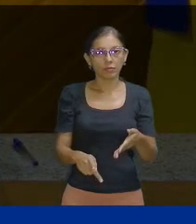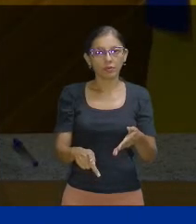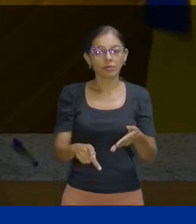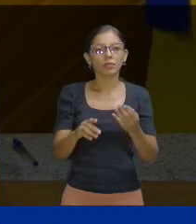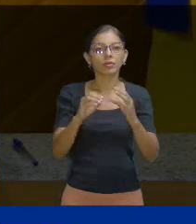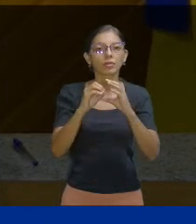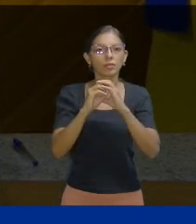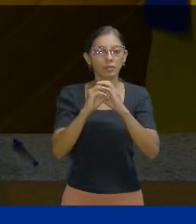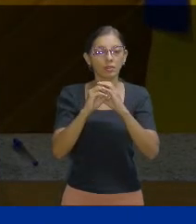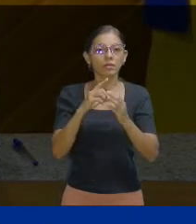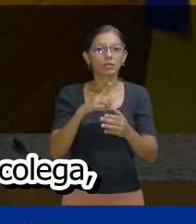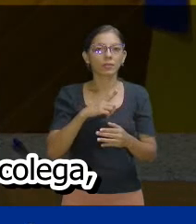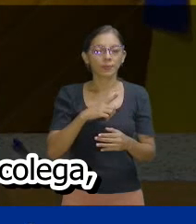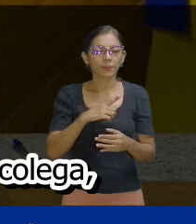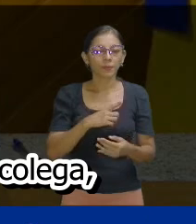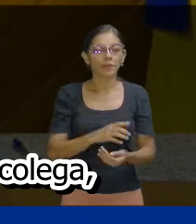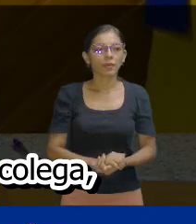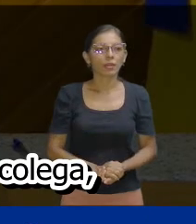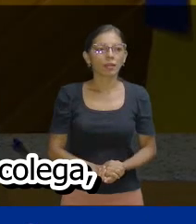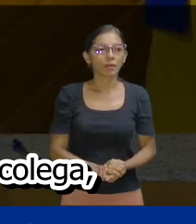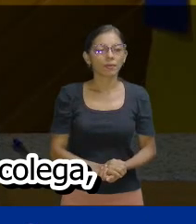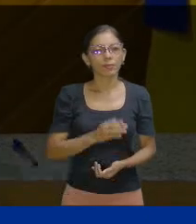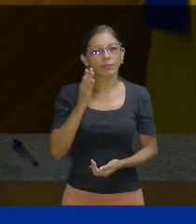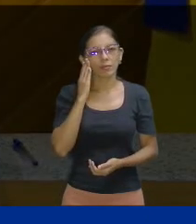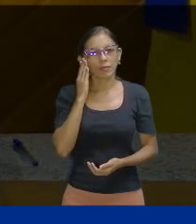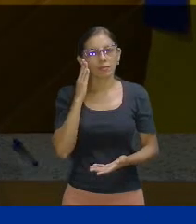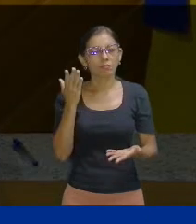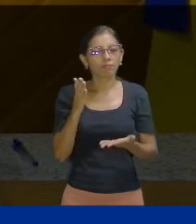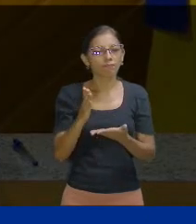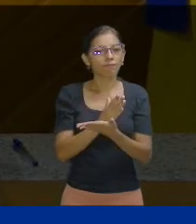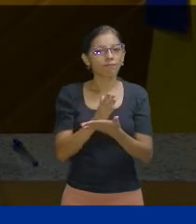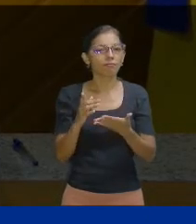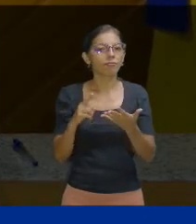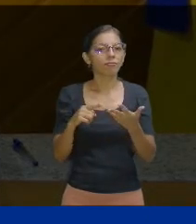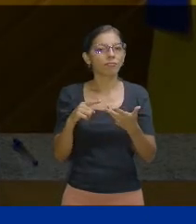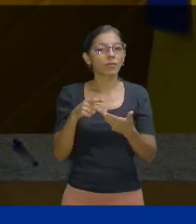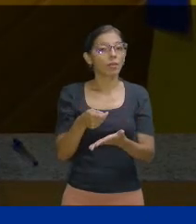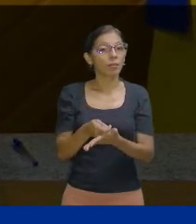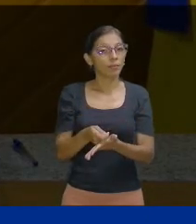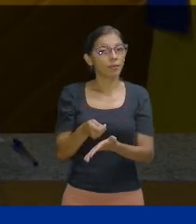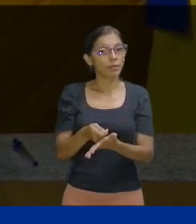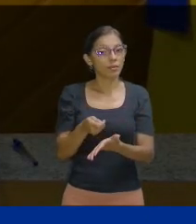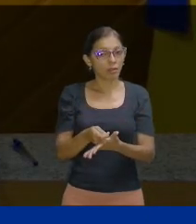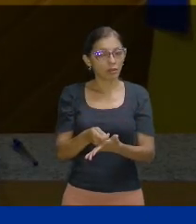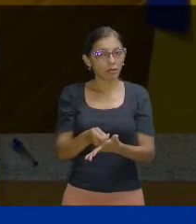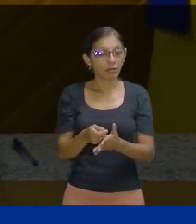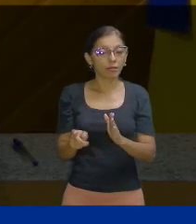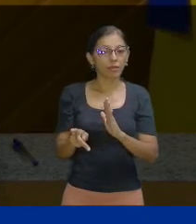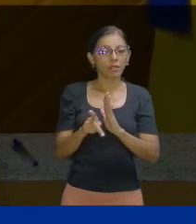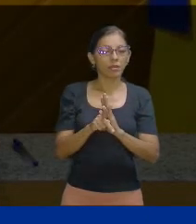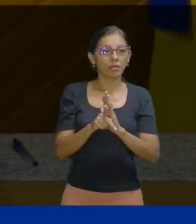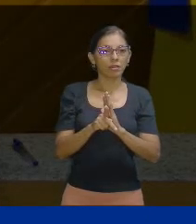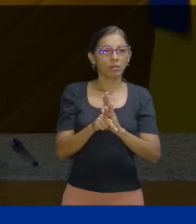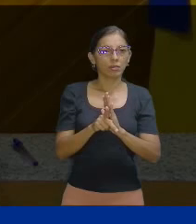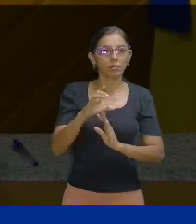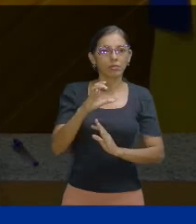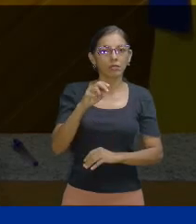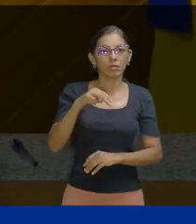olhos amendoados, castanho escuro, nariz afilado e traz toga preta. Feitas pelo CNJ que nós temos que